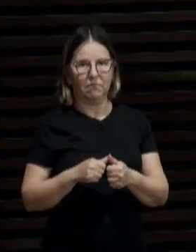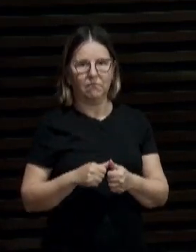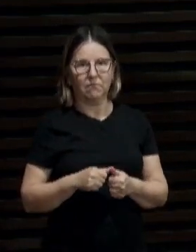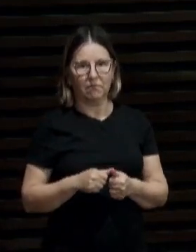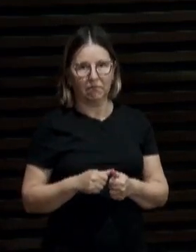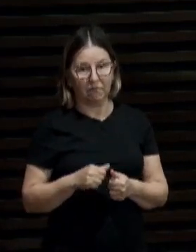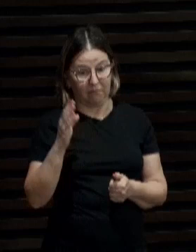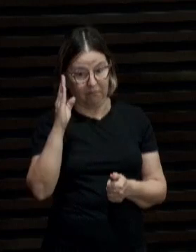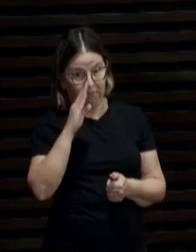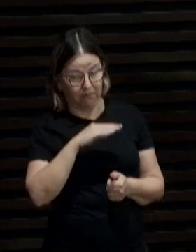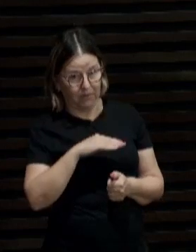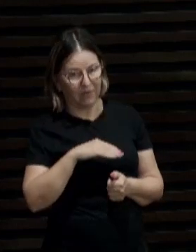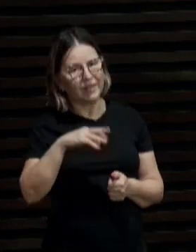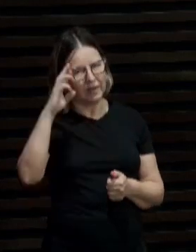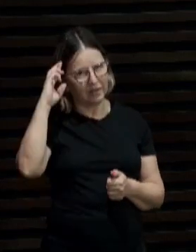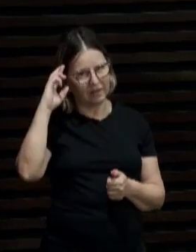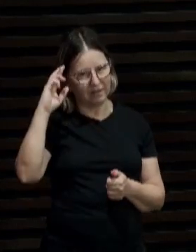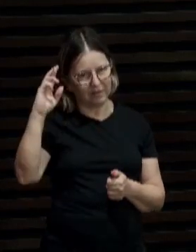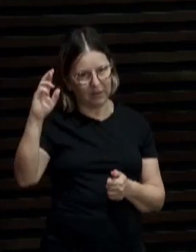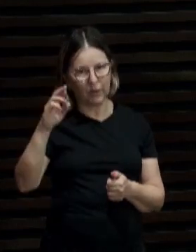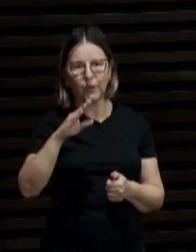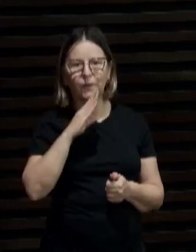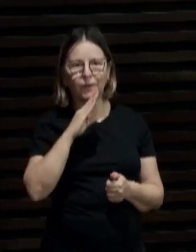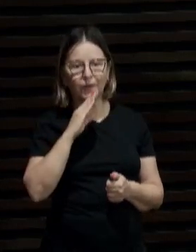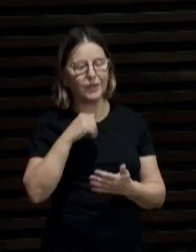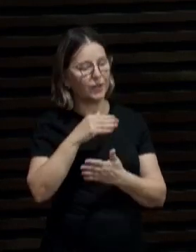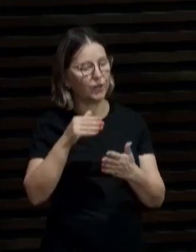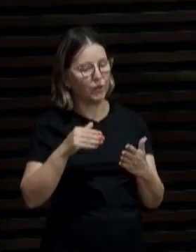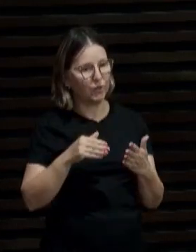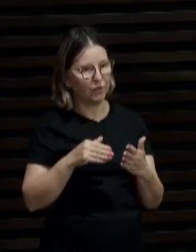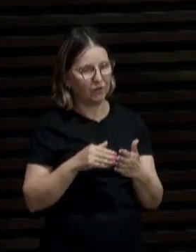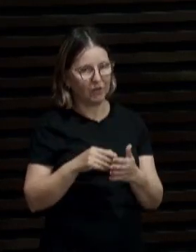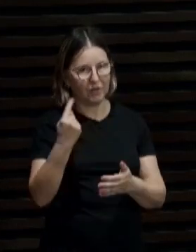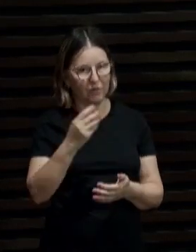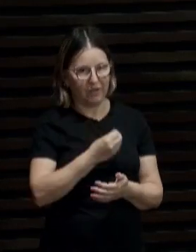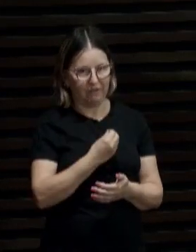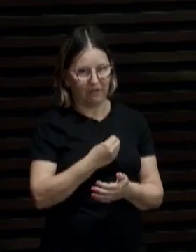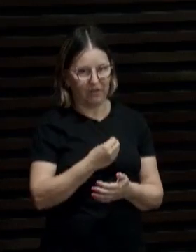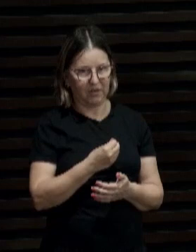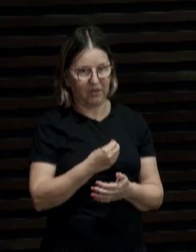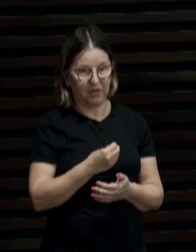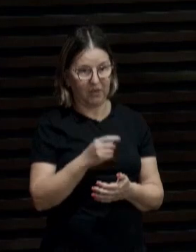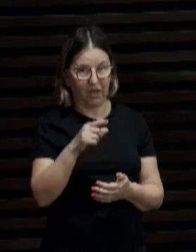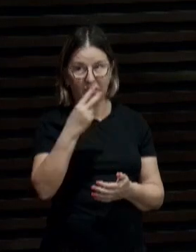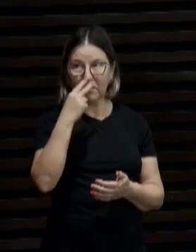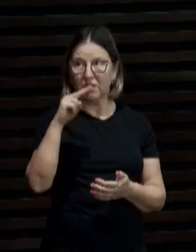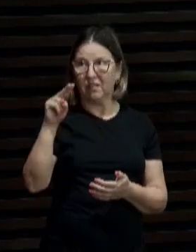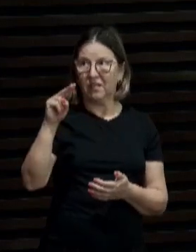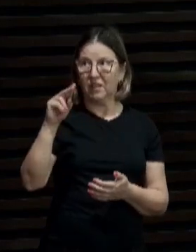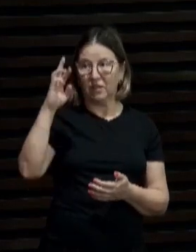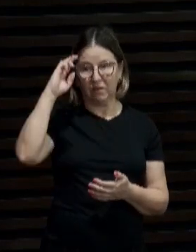todos os seus bastidores e você olha para Ele e Ele está irado com você. Porque se você ainda não nasceu de